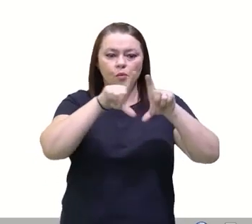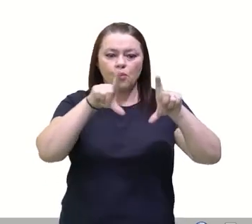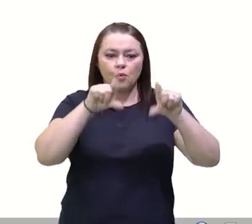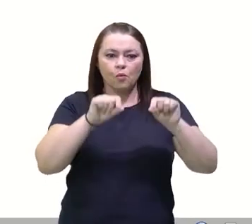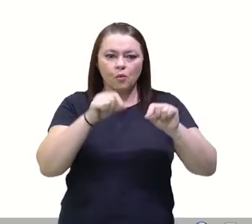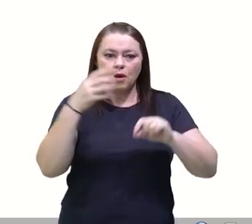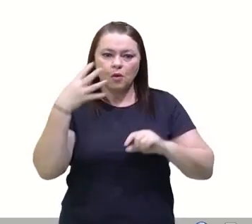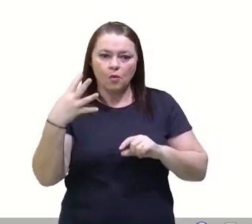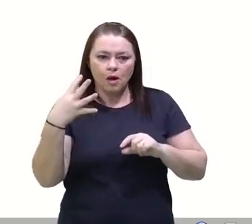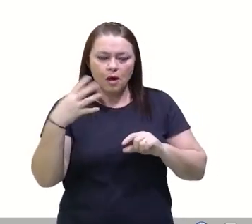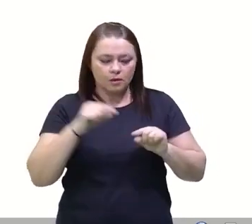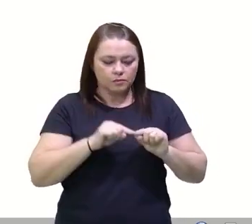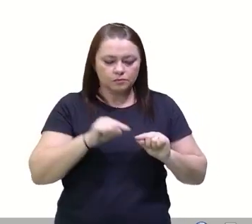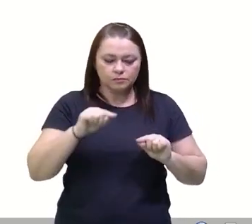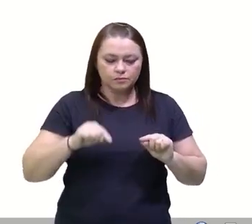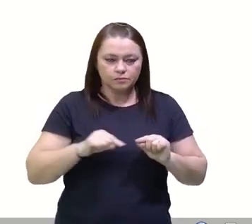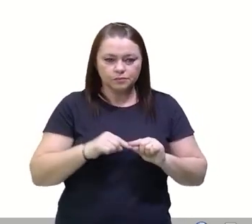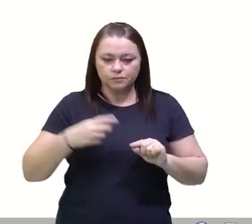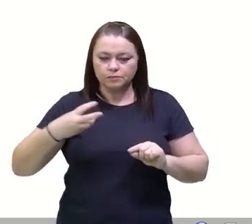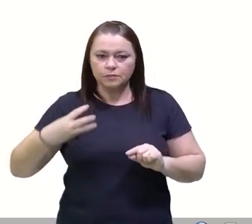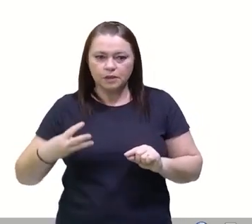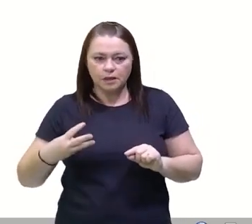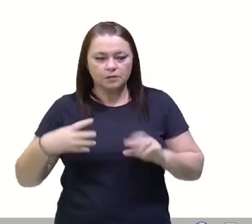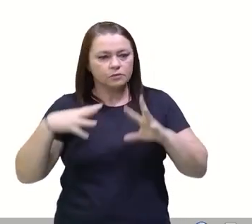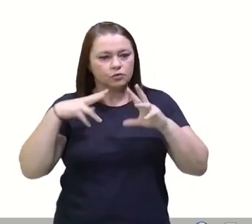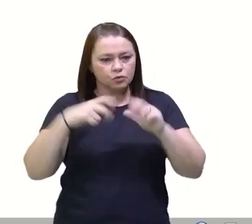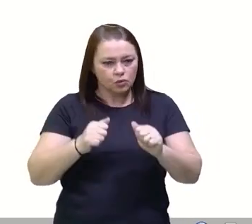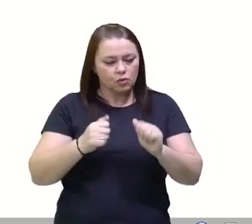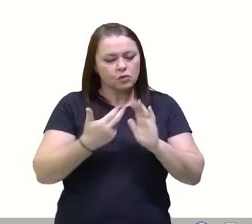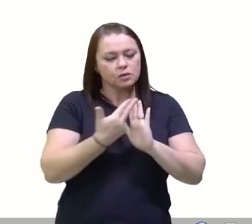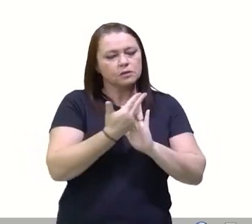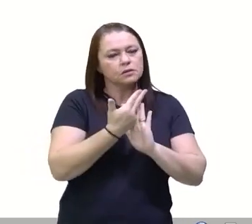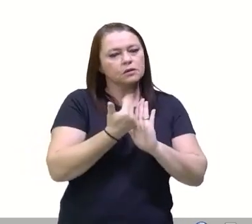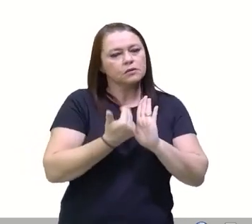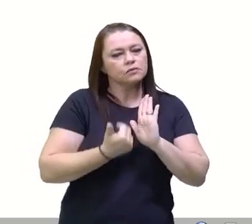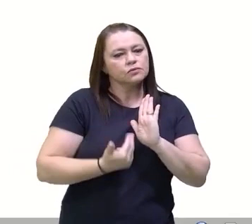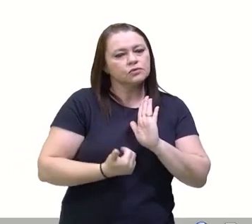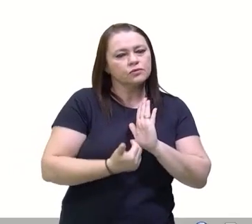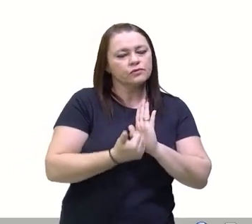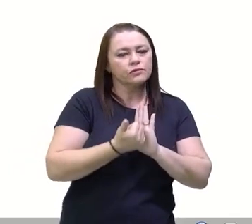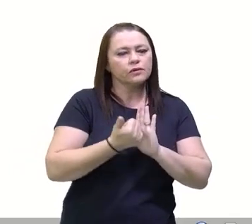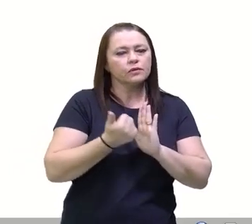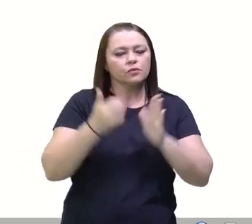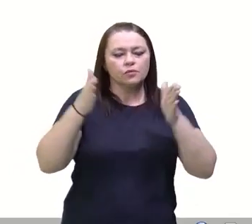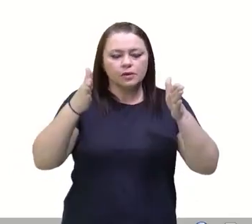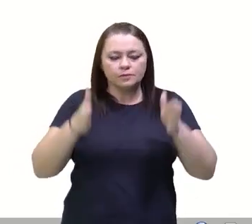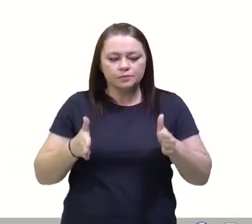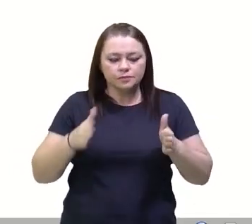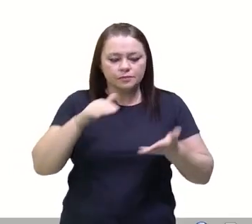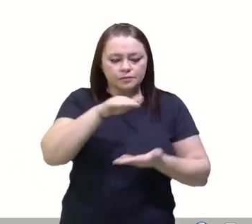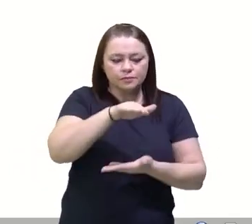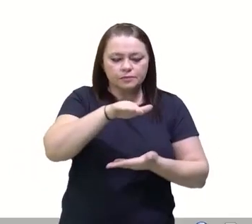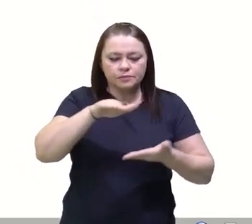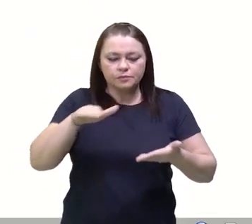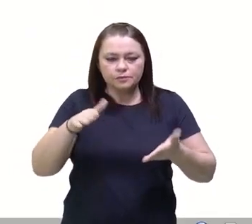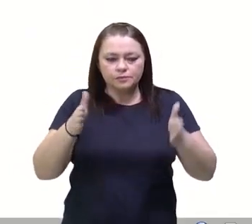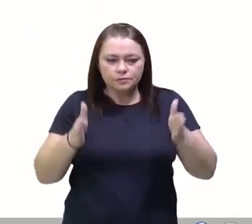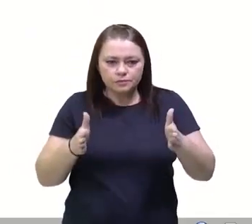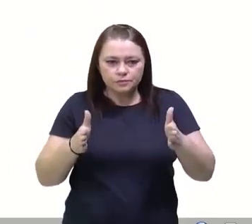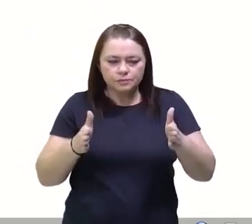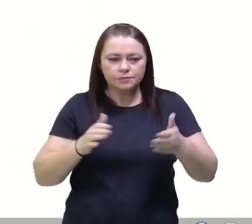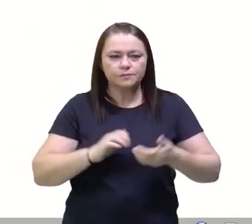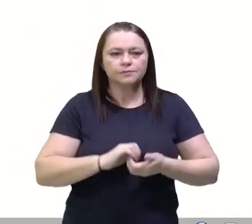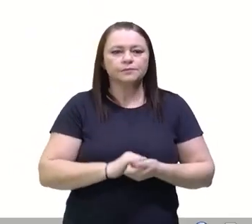3 lados. Todas essas são chamadas de figuras planas. Professor, por que são chamadas de figuras